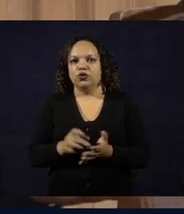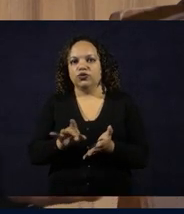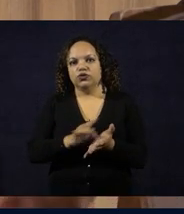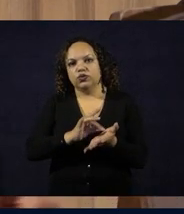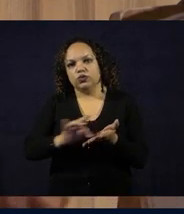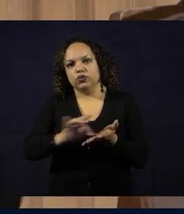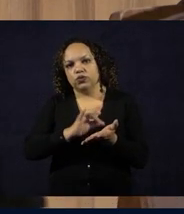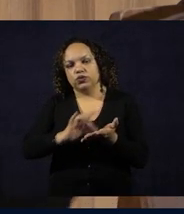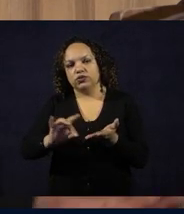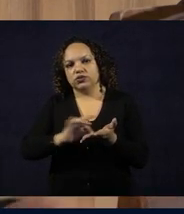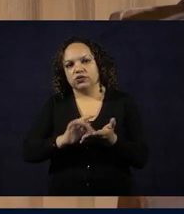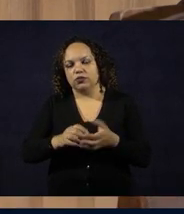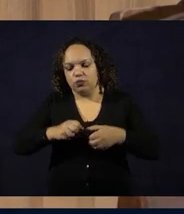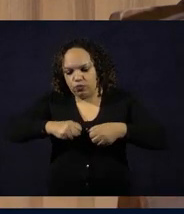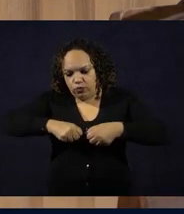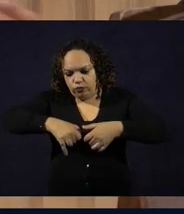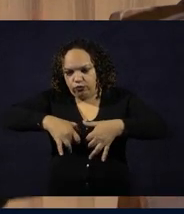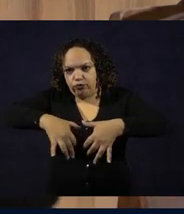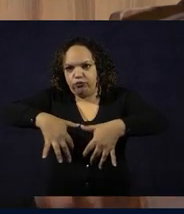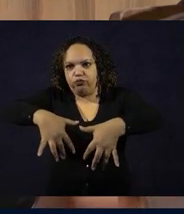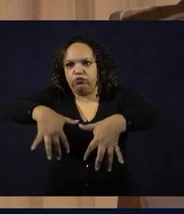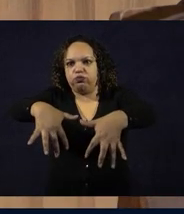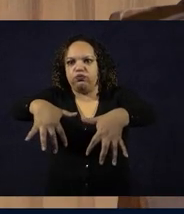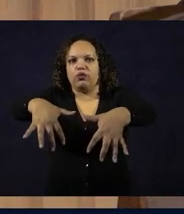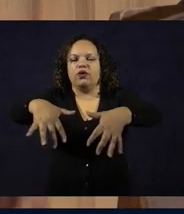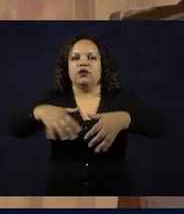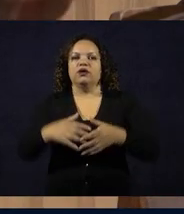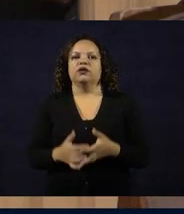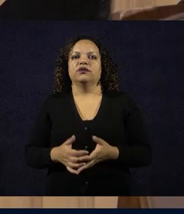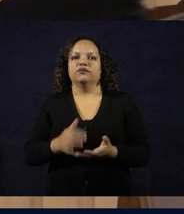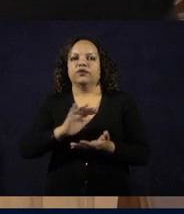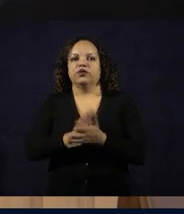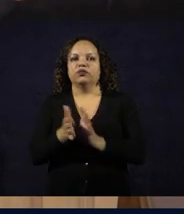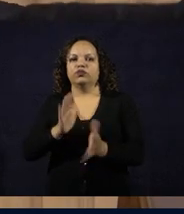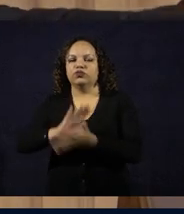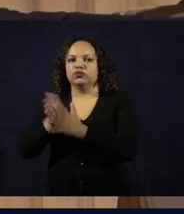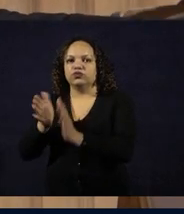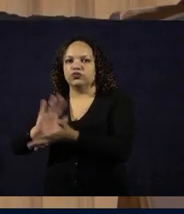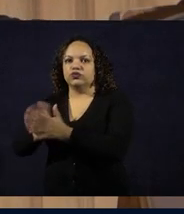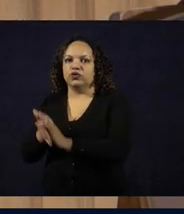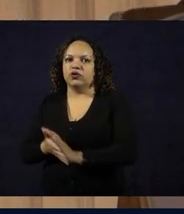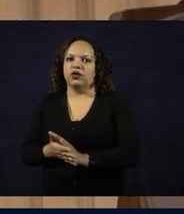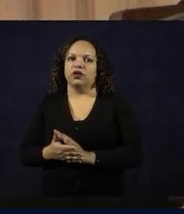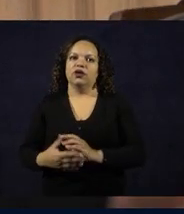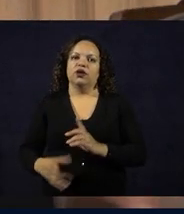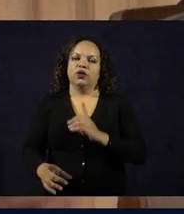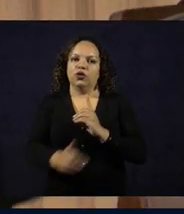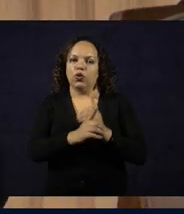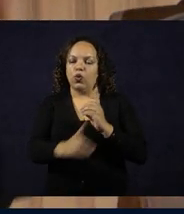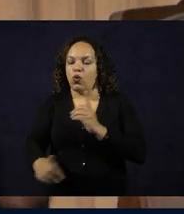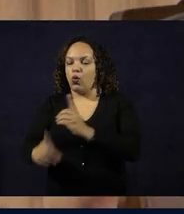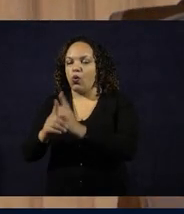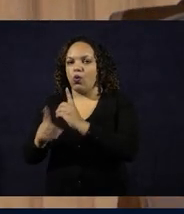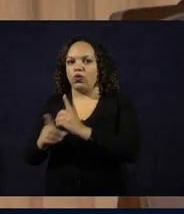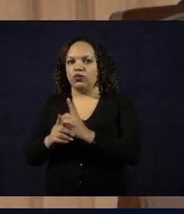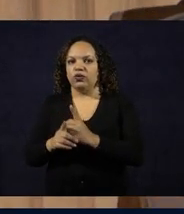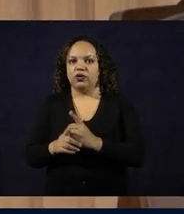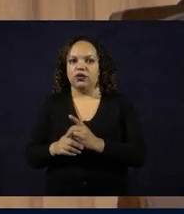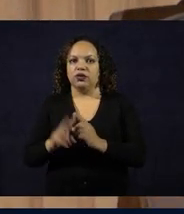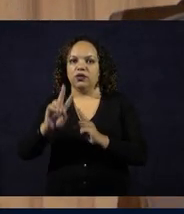naturais das pragas dos fungos dos insetos que a gente encontra dentro do Cerrado